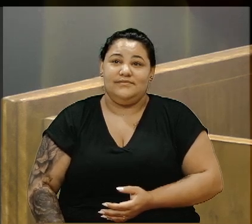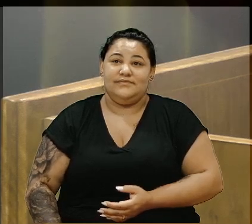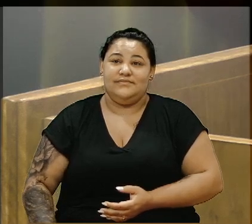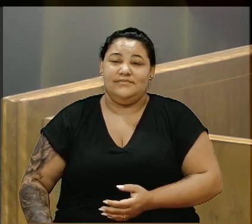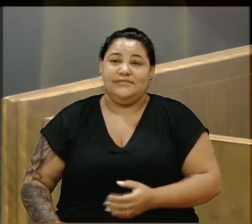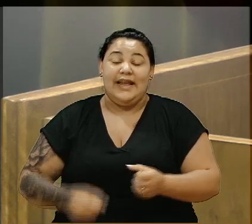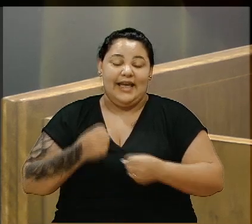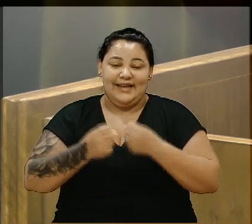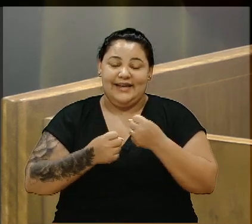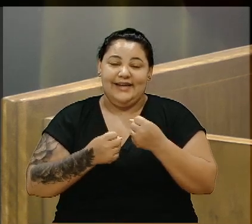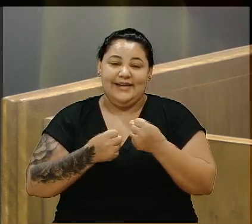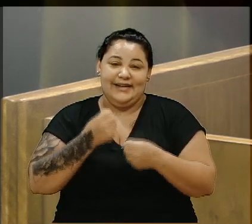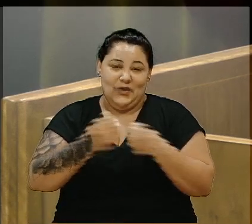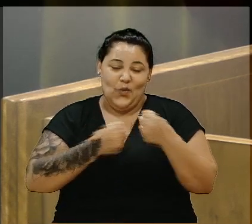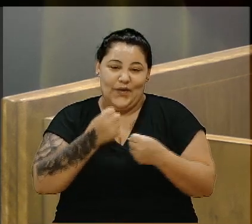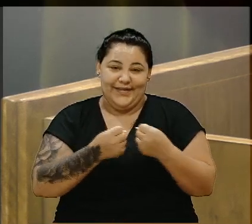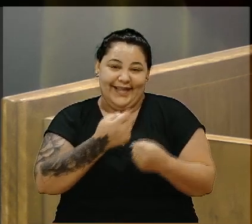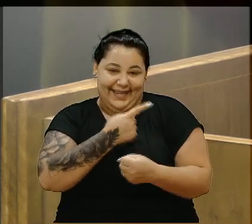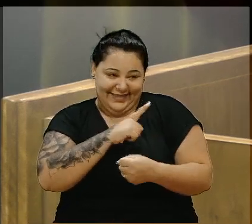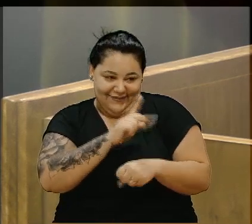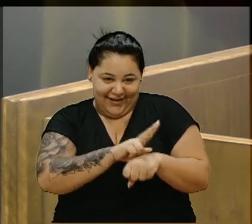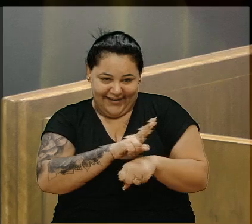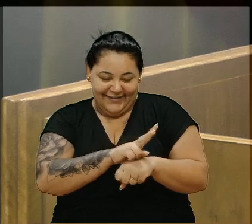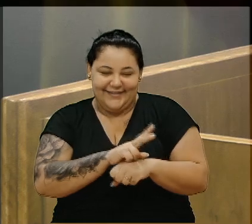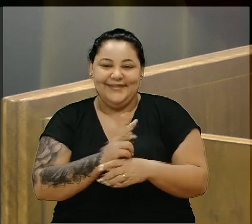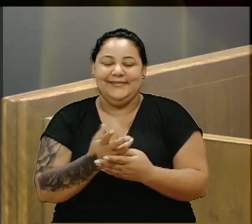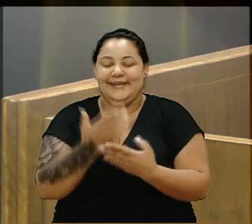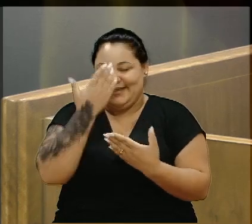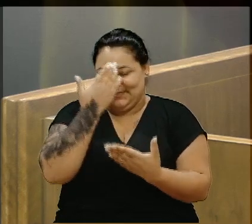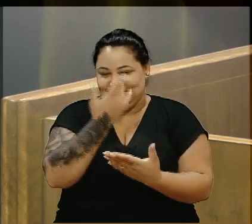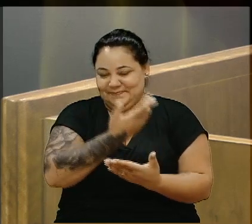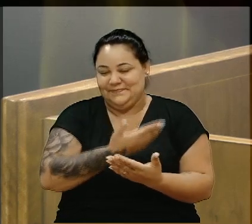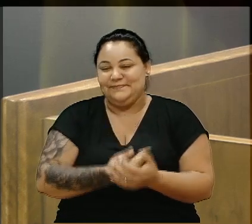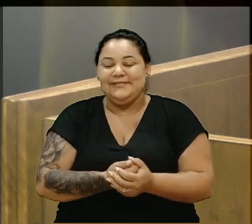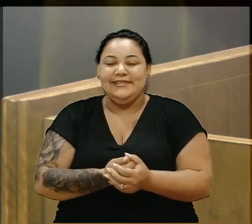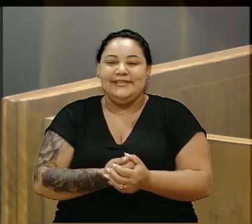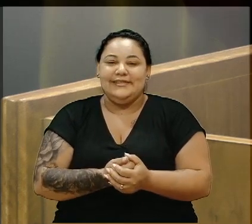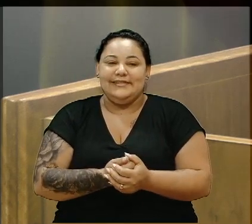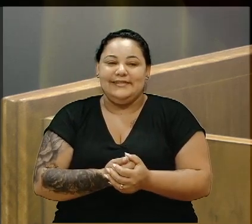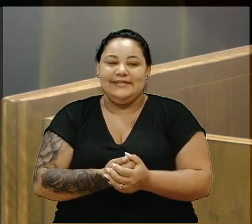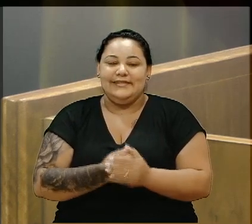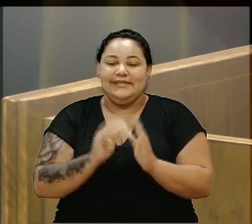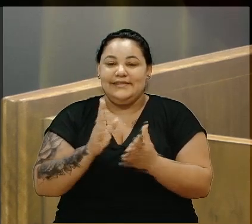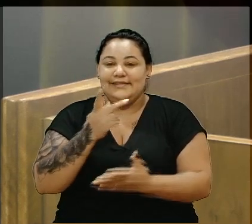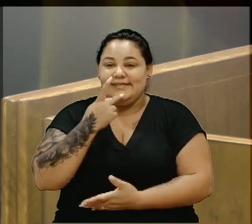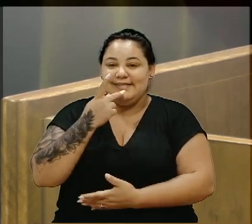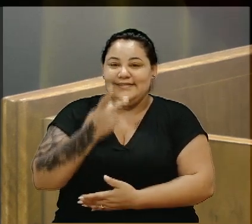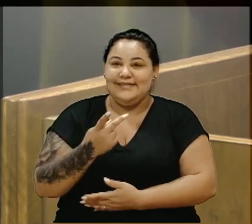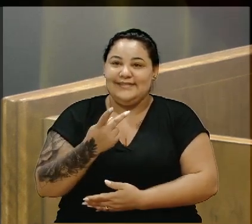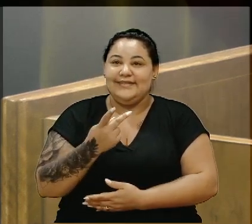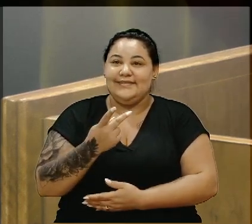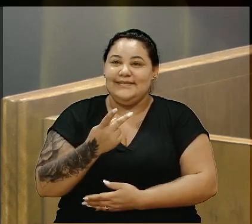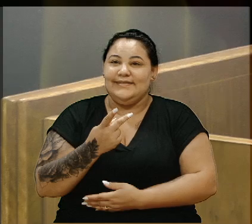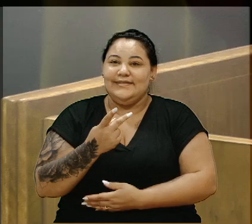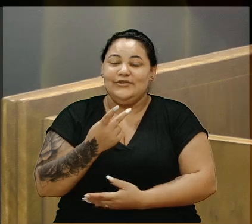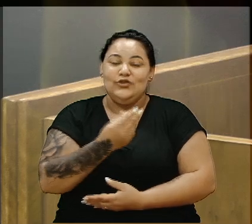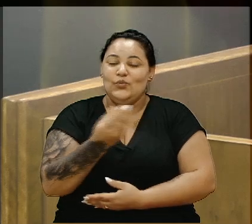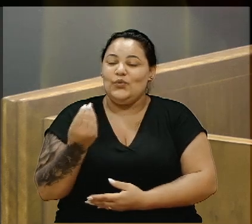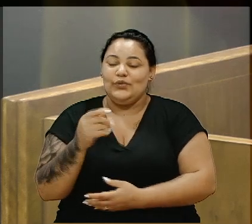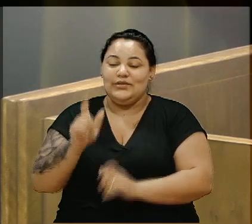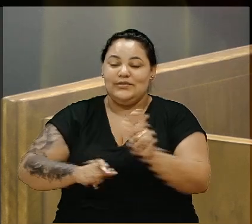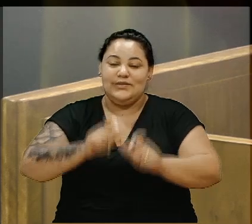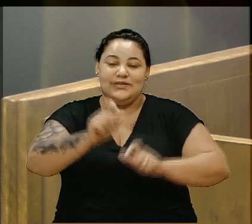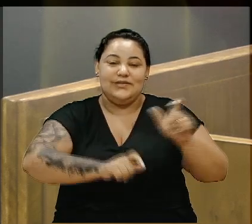corrida. Tem tantos corredores tão... a gente já trouxe aqui, né? Já falamos do Ali Silvestrin, já falamos do Lê Castanha, falamos de tanta gente legal